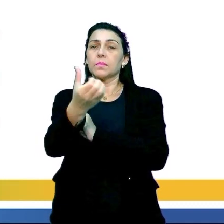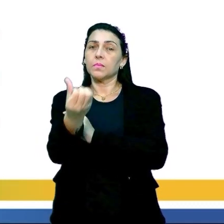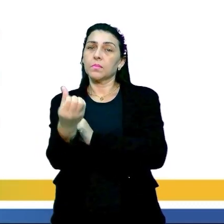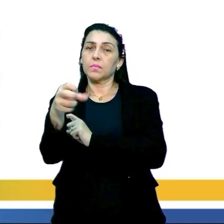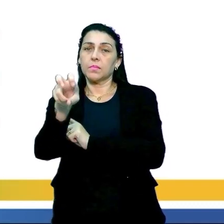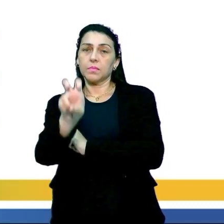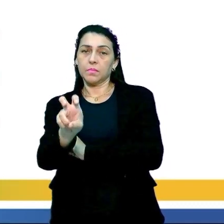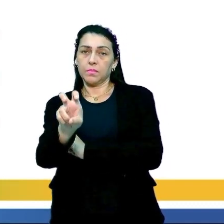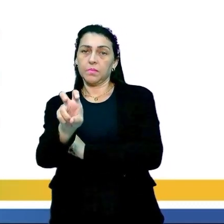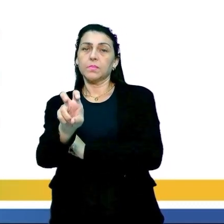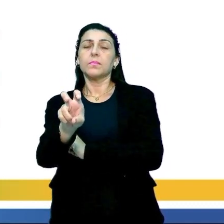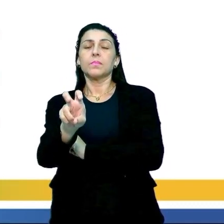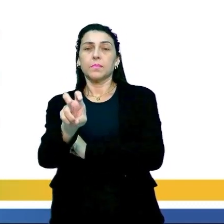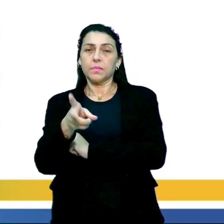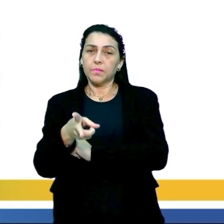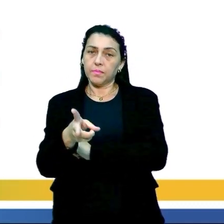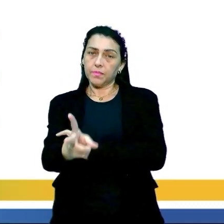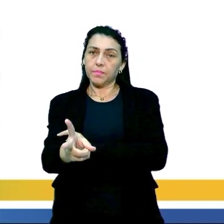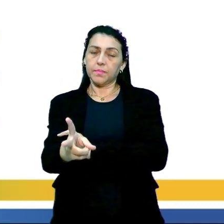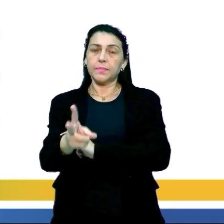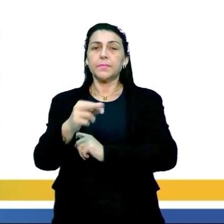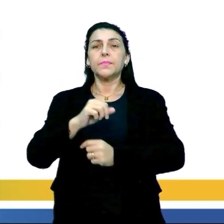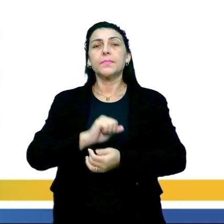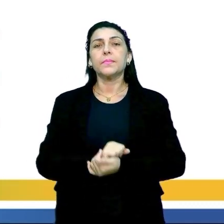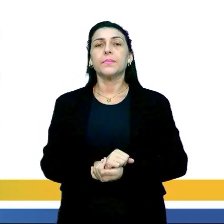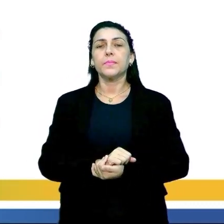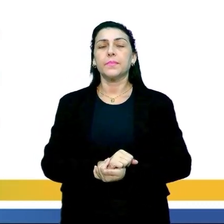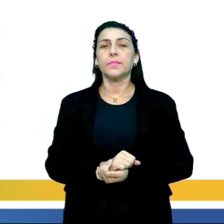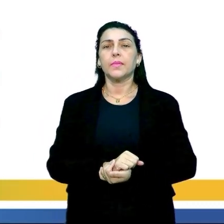164, com continuidade na página